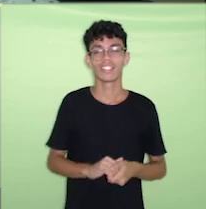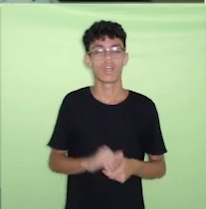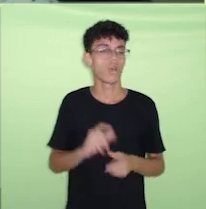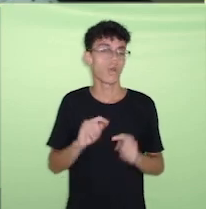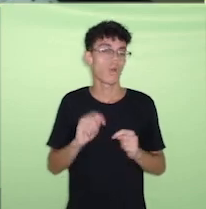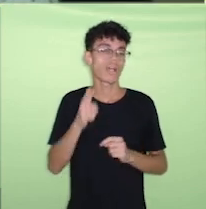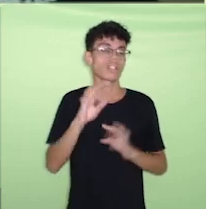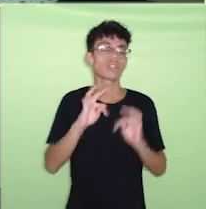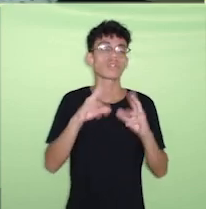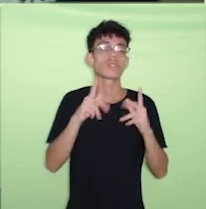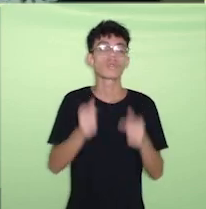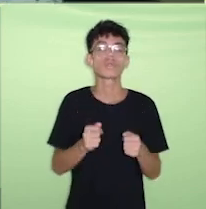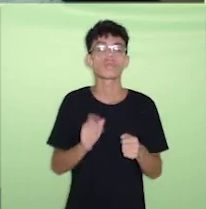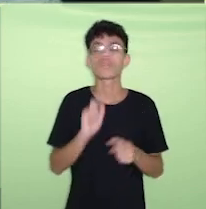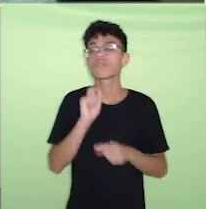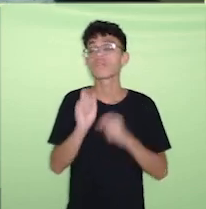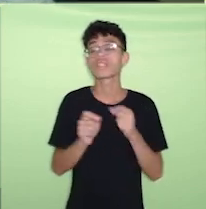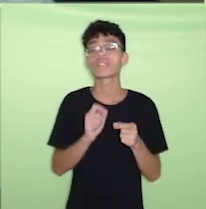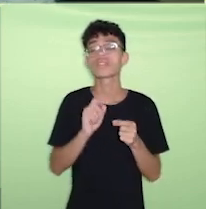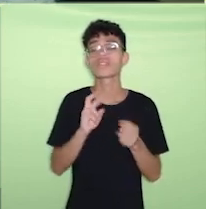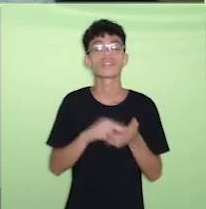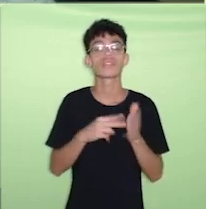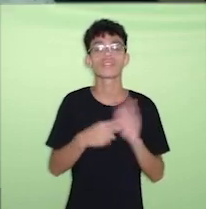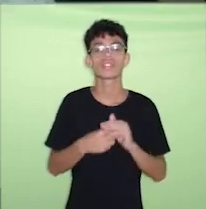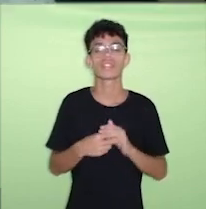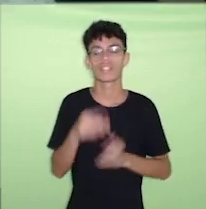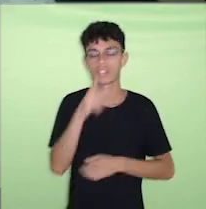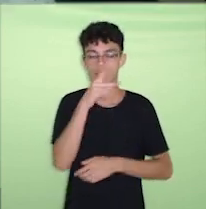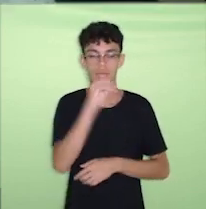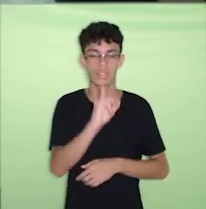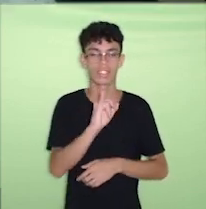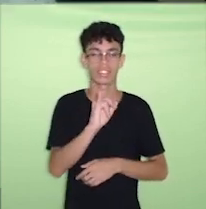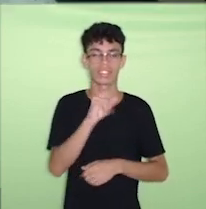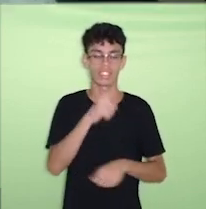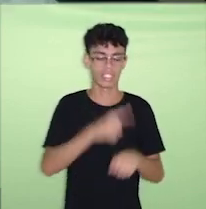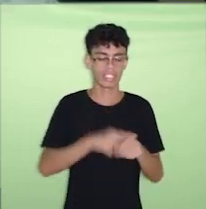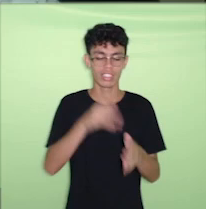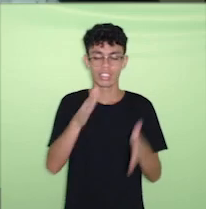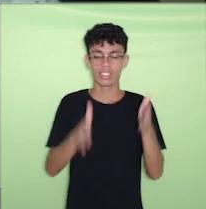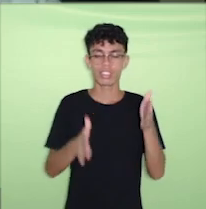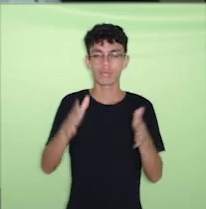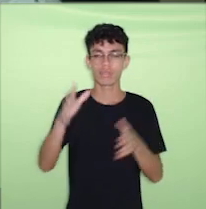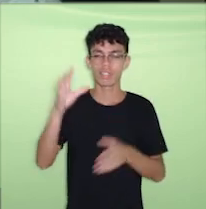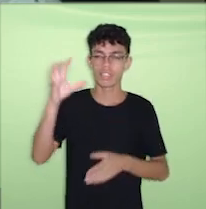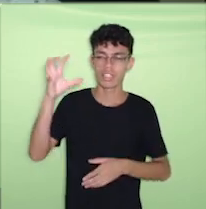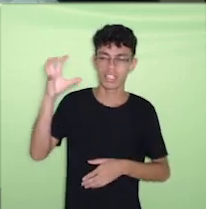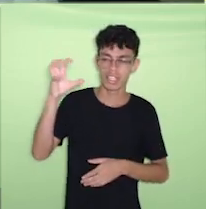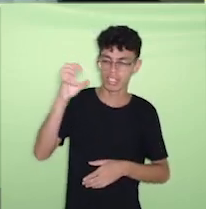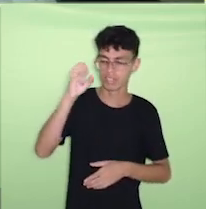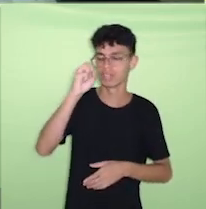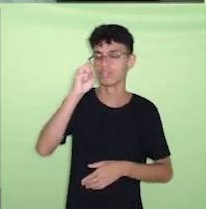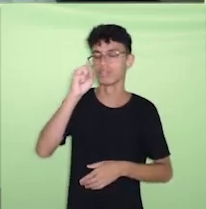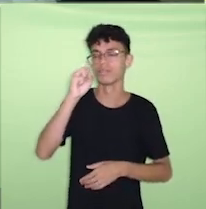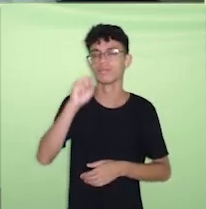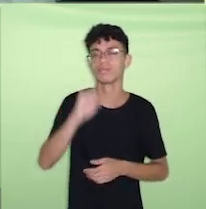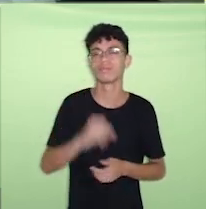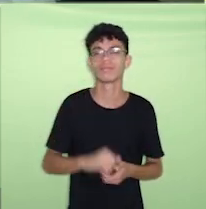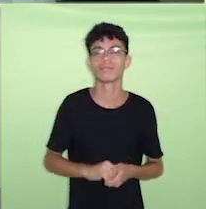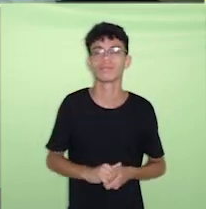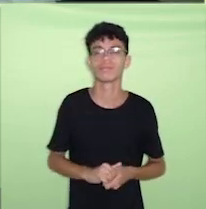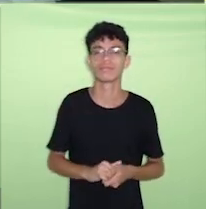quase tudo foi o quê? Pai, esse é um tempo de treva. Só isso mesmo,